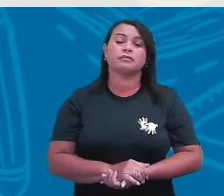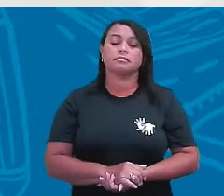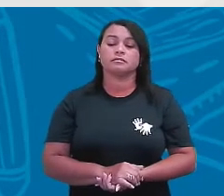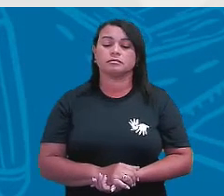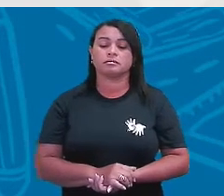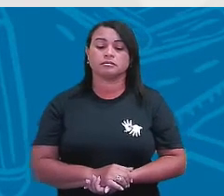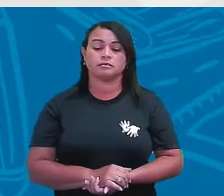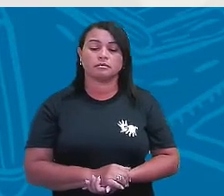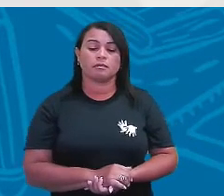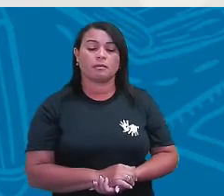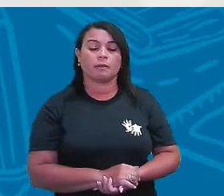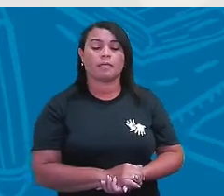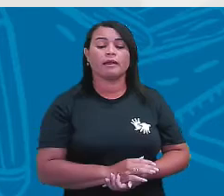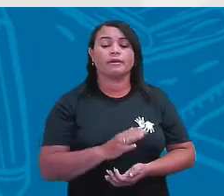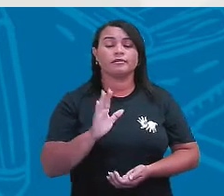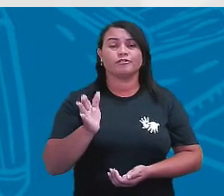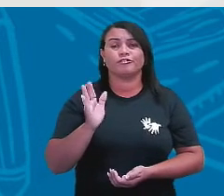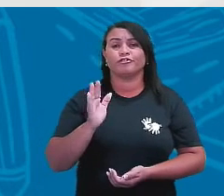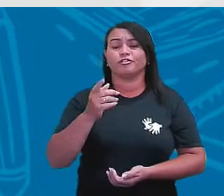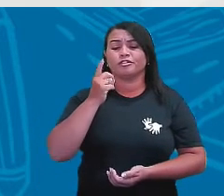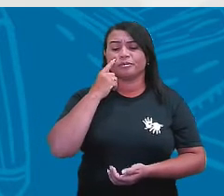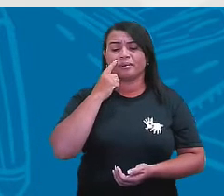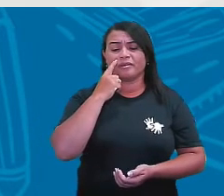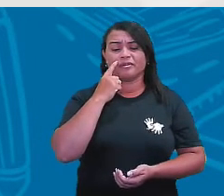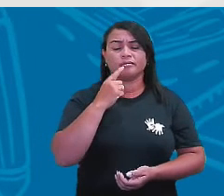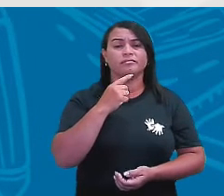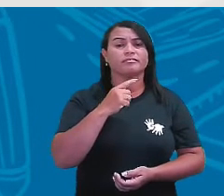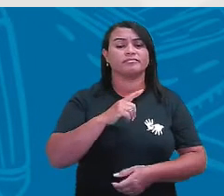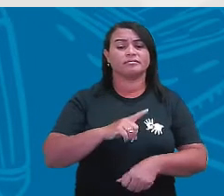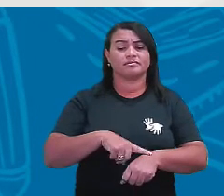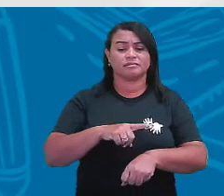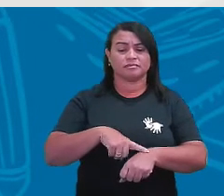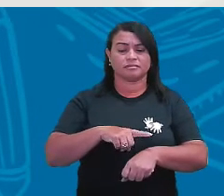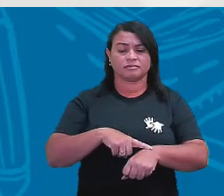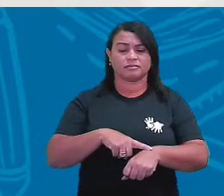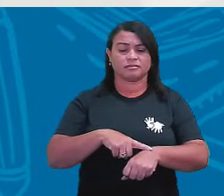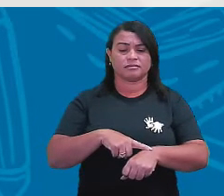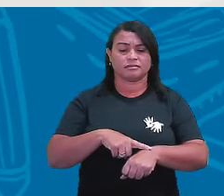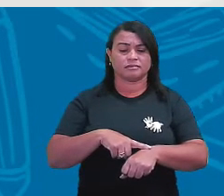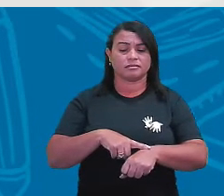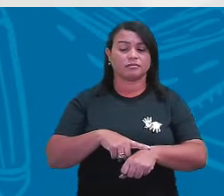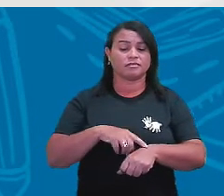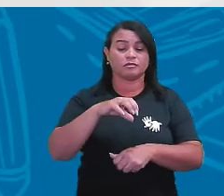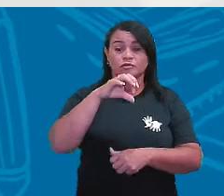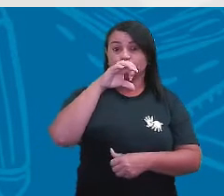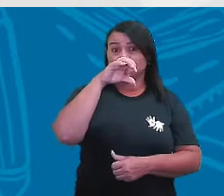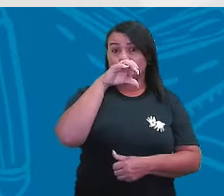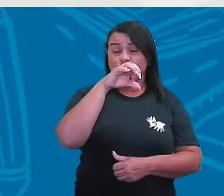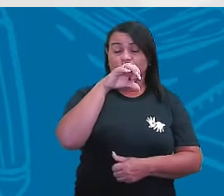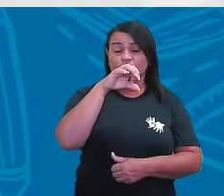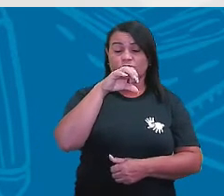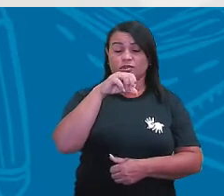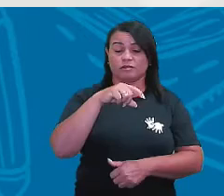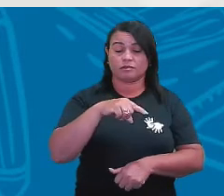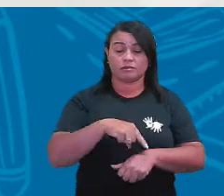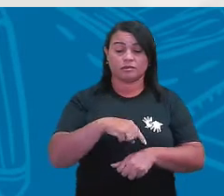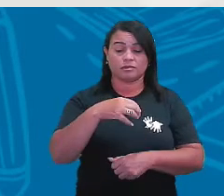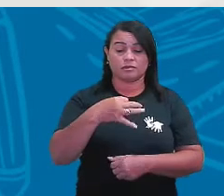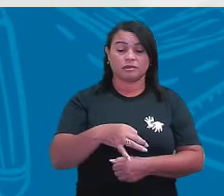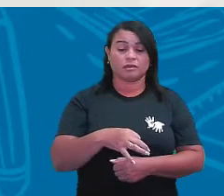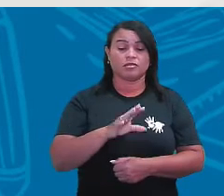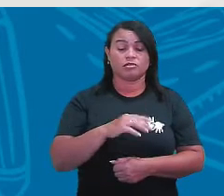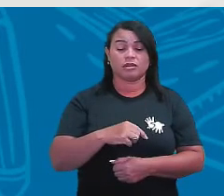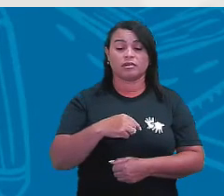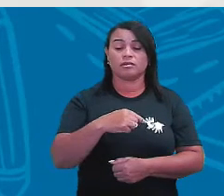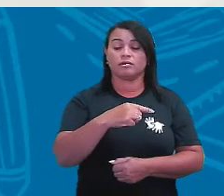fácil. Já tá prontinho aqui a hora. 9 horas, tudo bonitinho. Já no relógio de ponteiro,